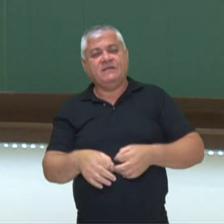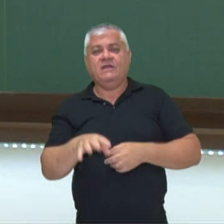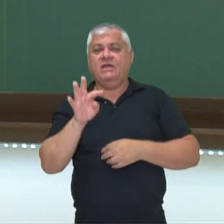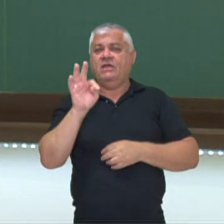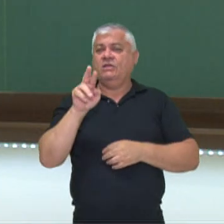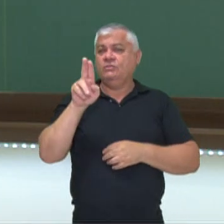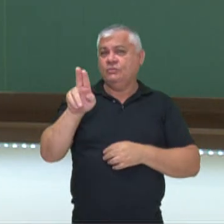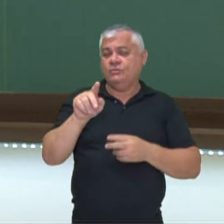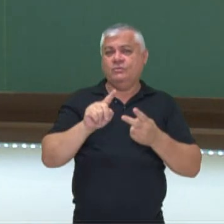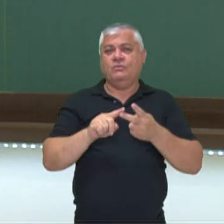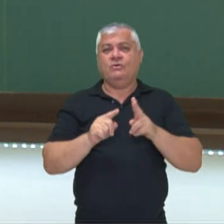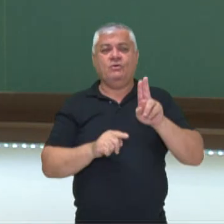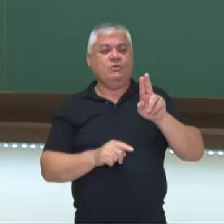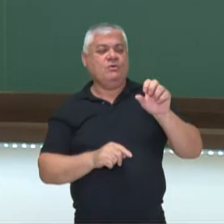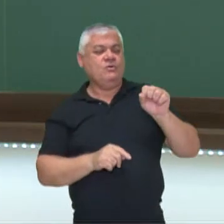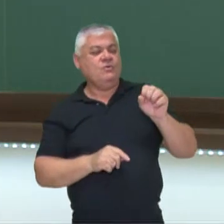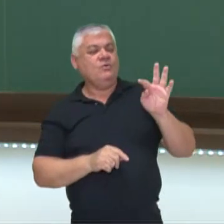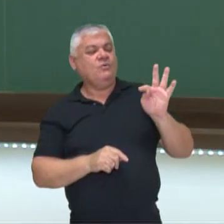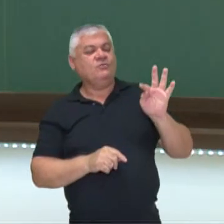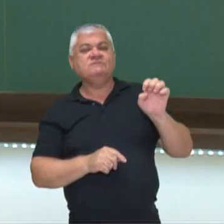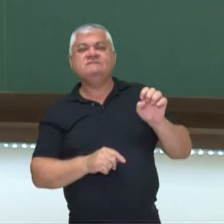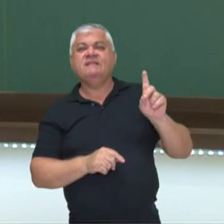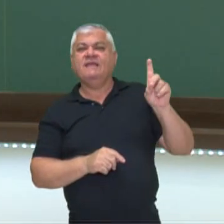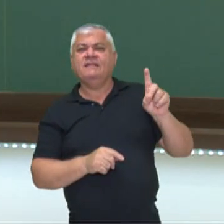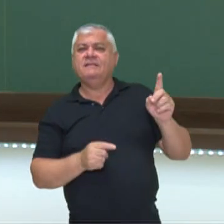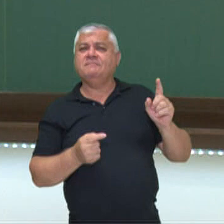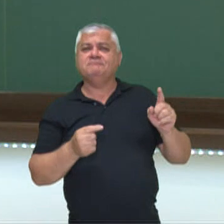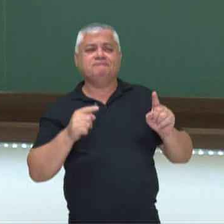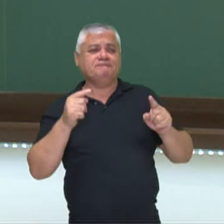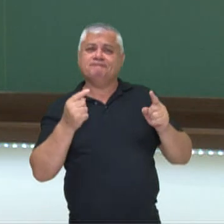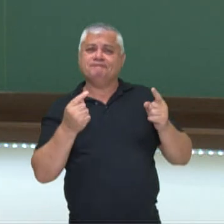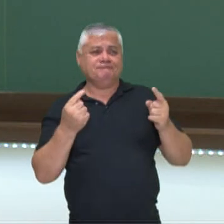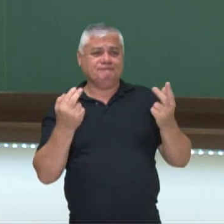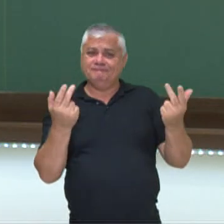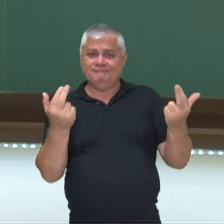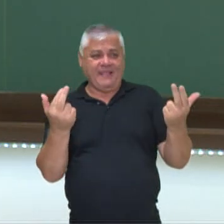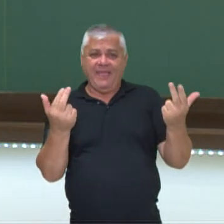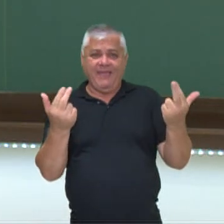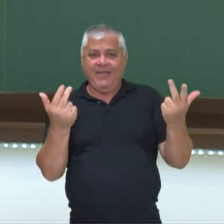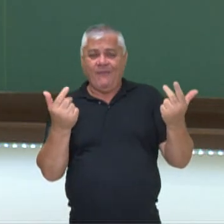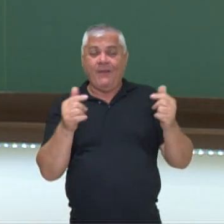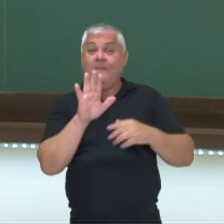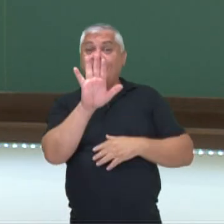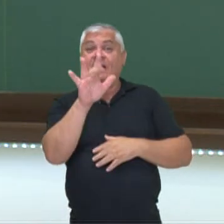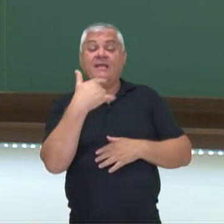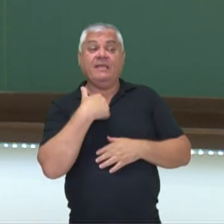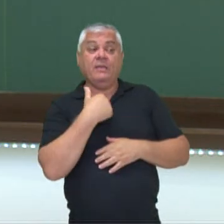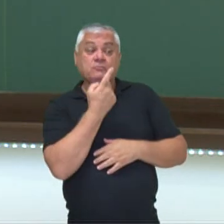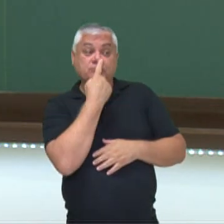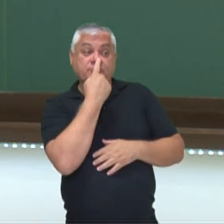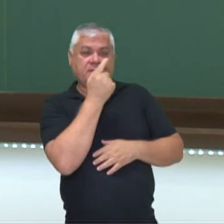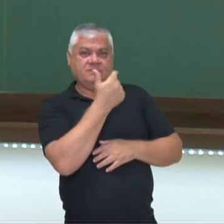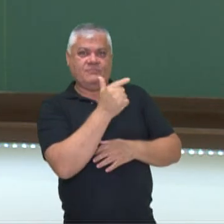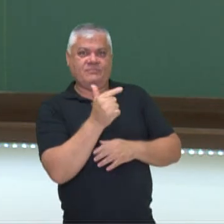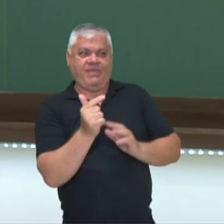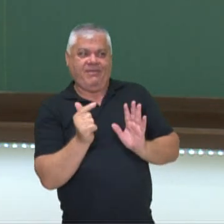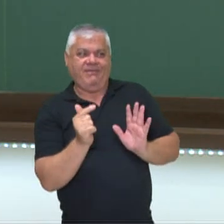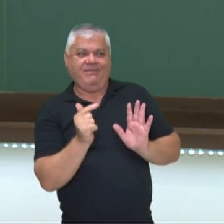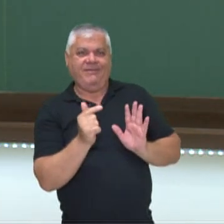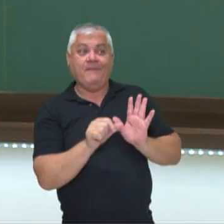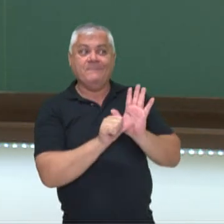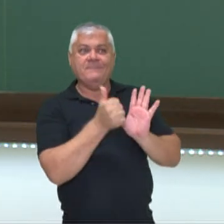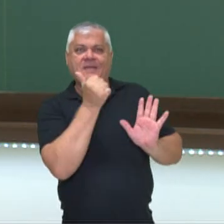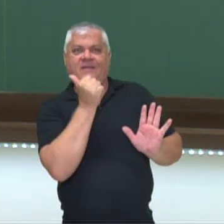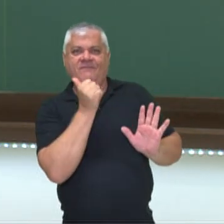como o usted, mas pensando como usted, para você se aproximar, né, você não tem um grau de intimidade com o